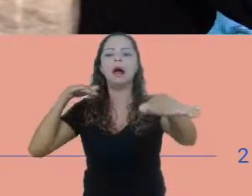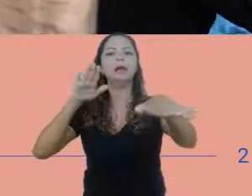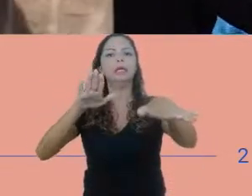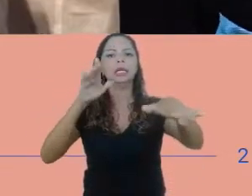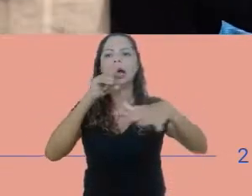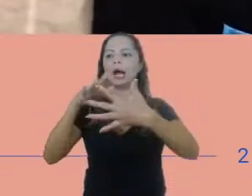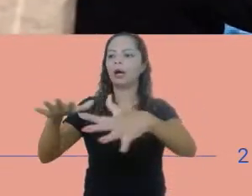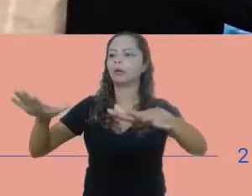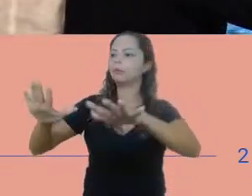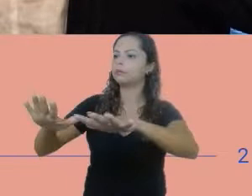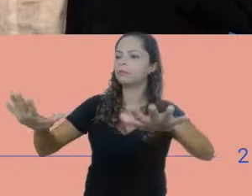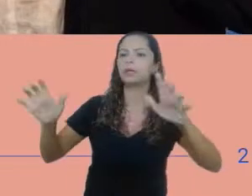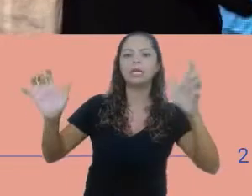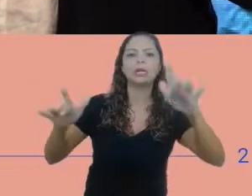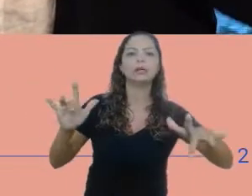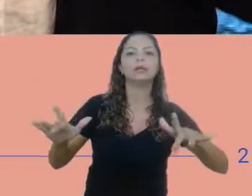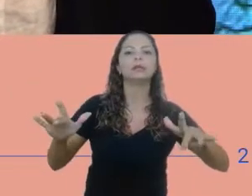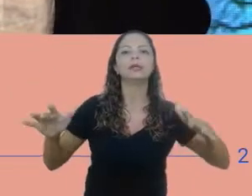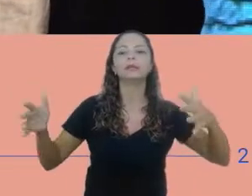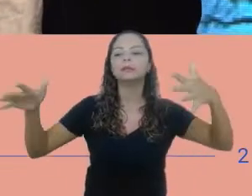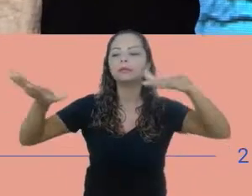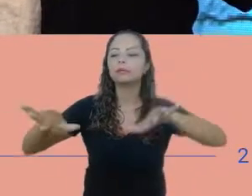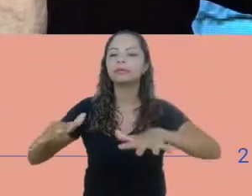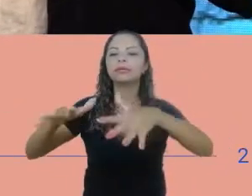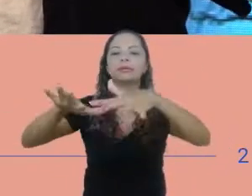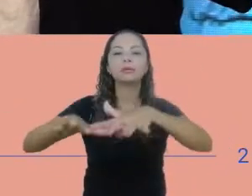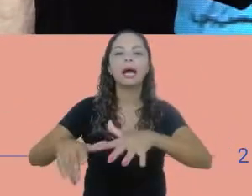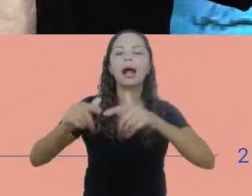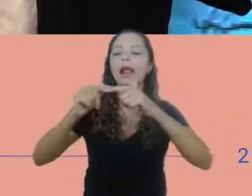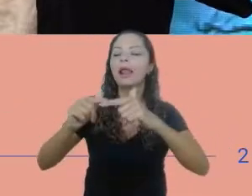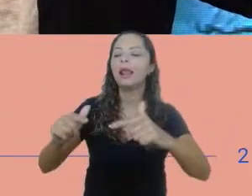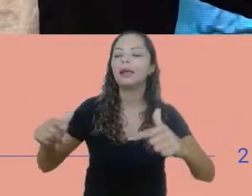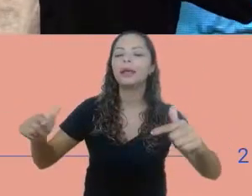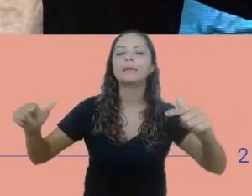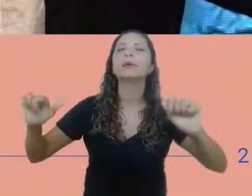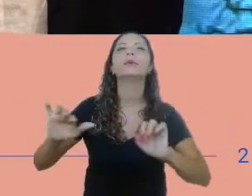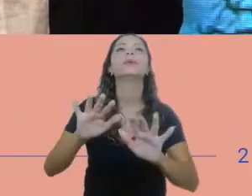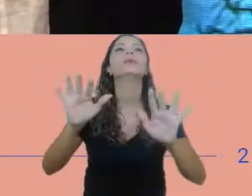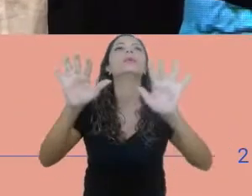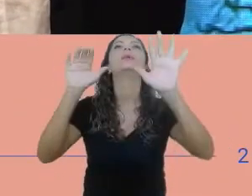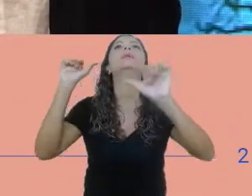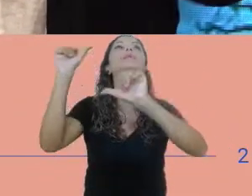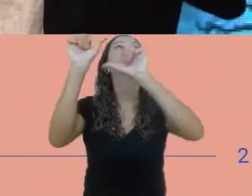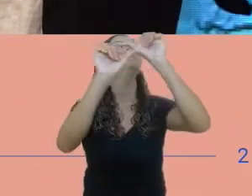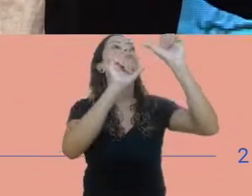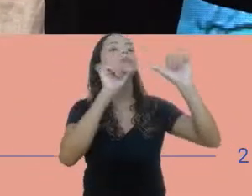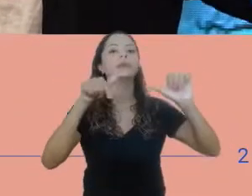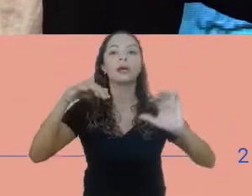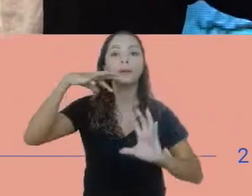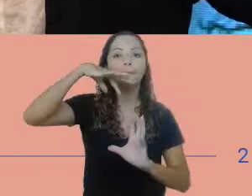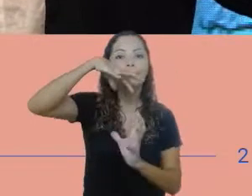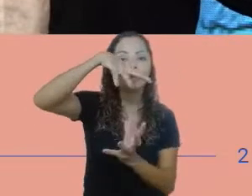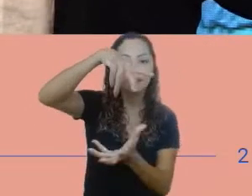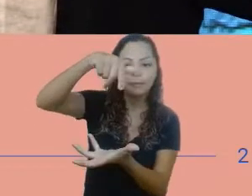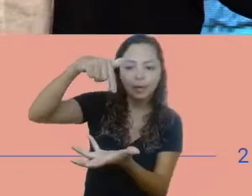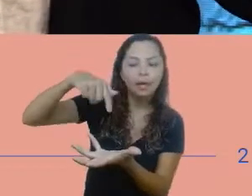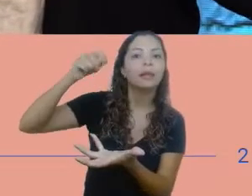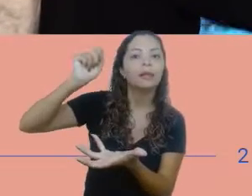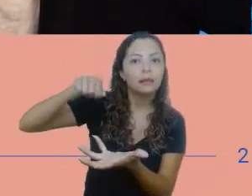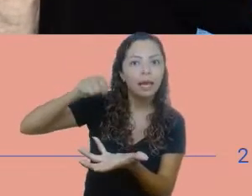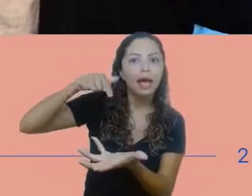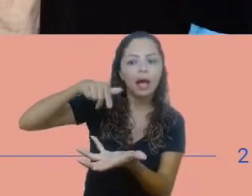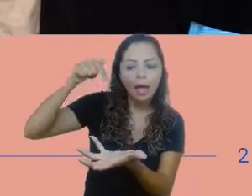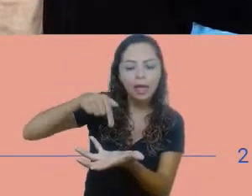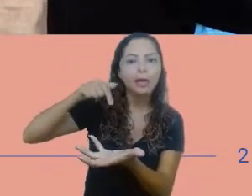poluição de jogar lixo no meio ambiente o meio ambiente é muito mais forte do que a gente pensa e ele é capaz de ser o sozinho